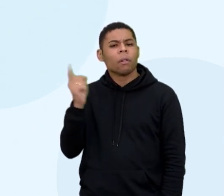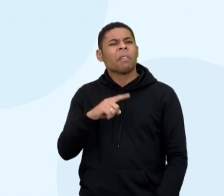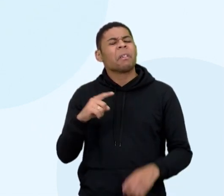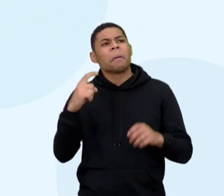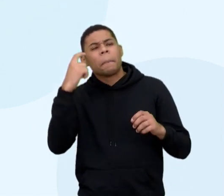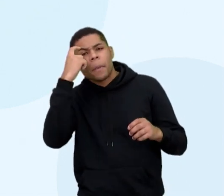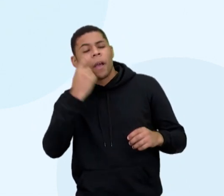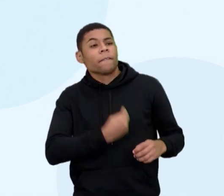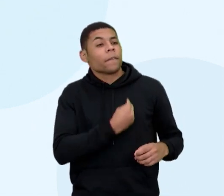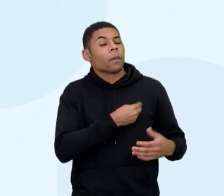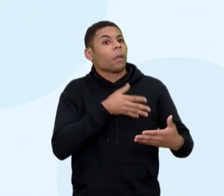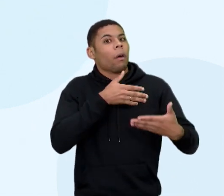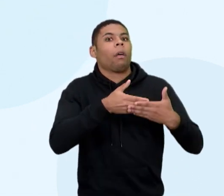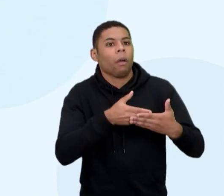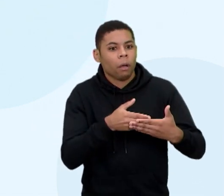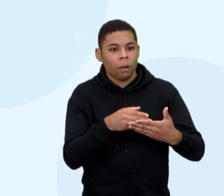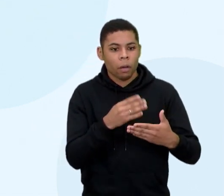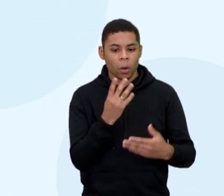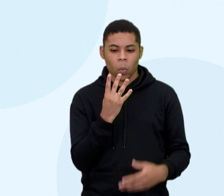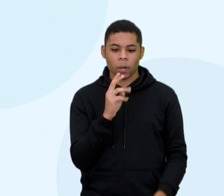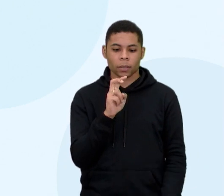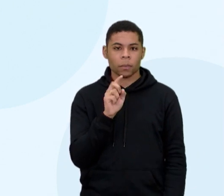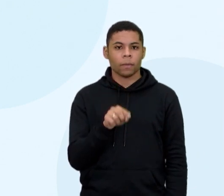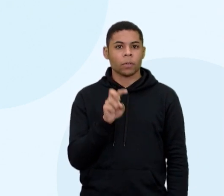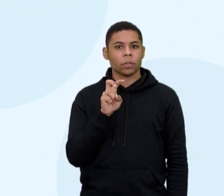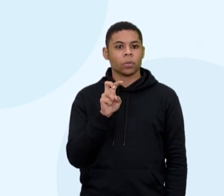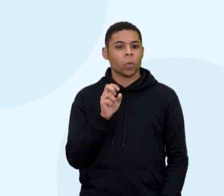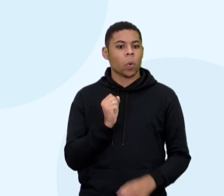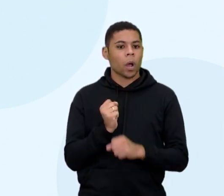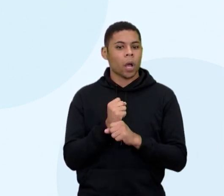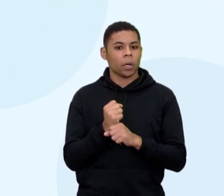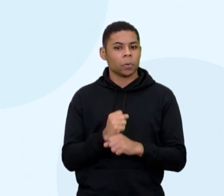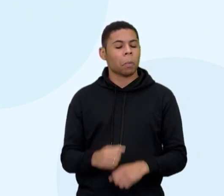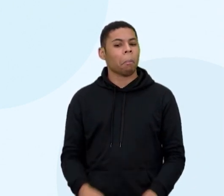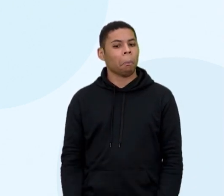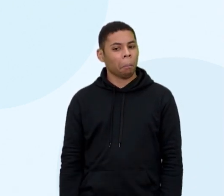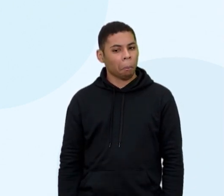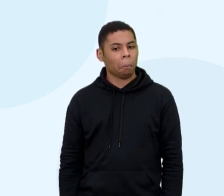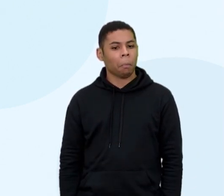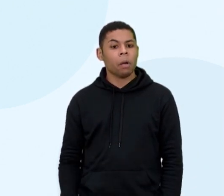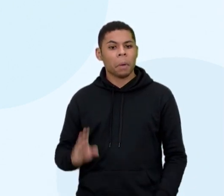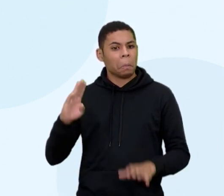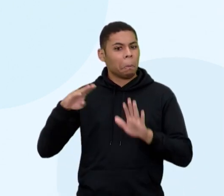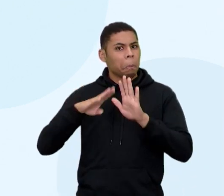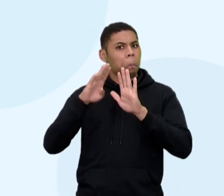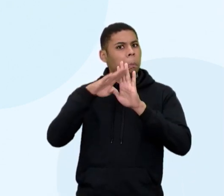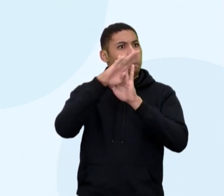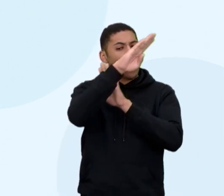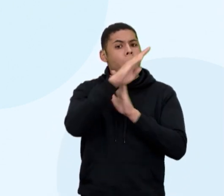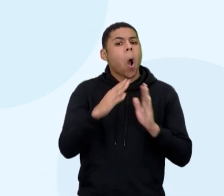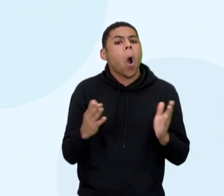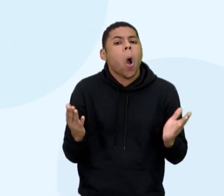de 45,5 anos. Essa expectativa vem subindo desde então e